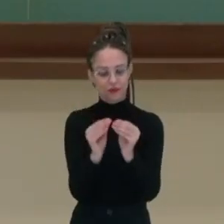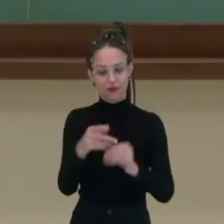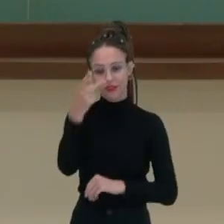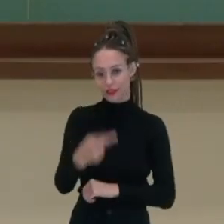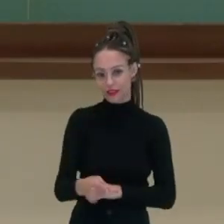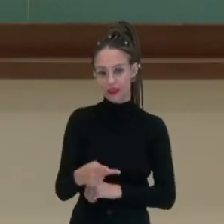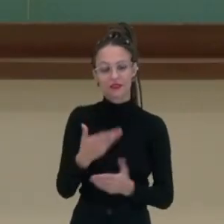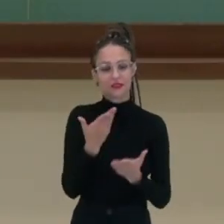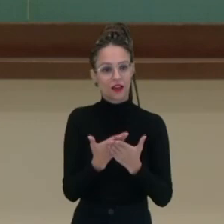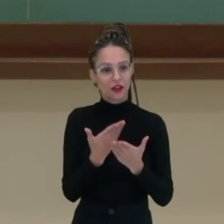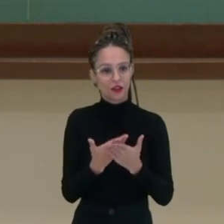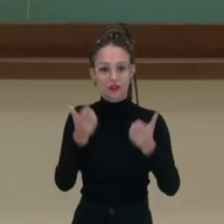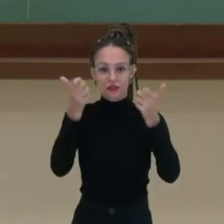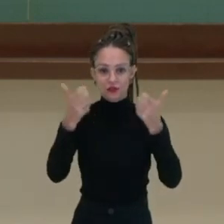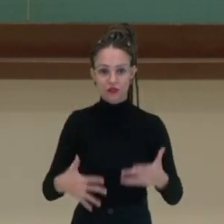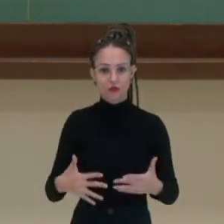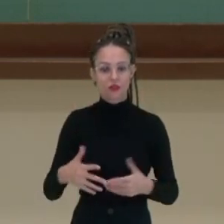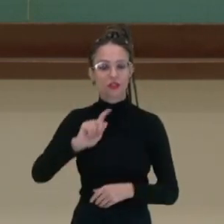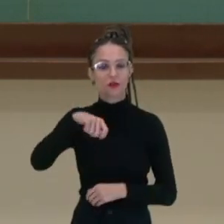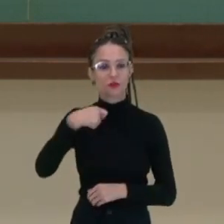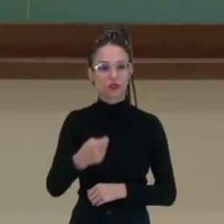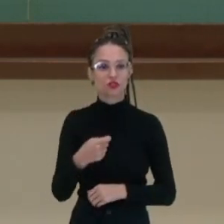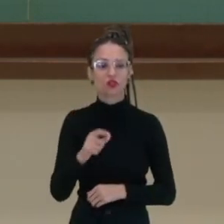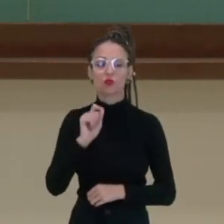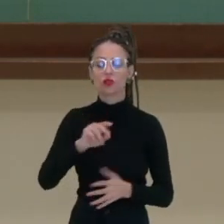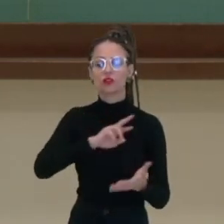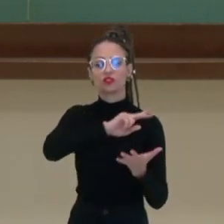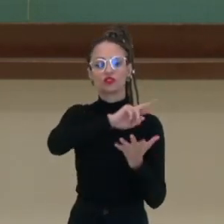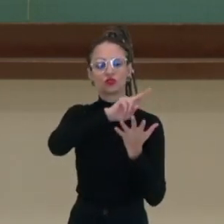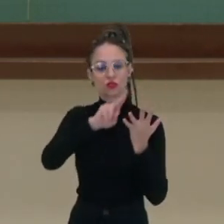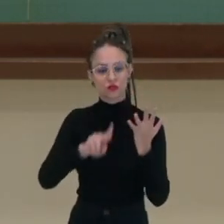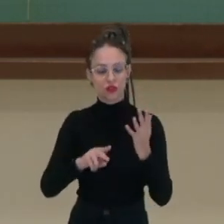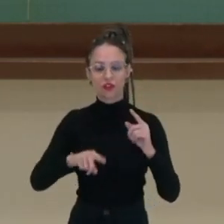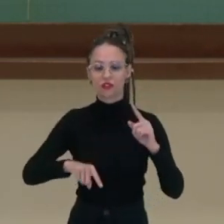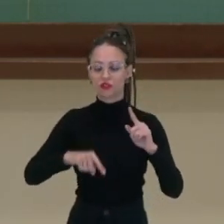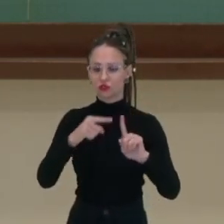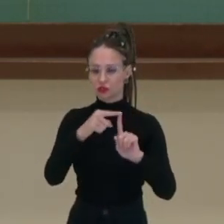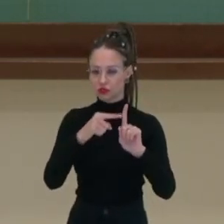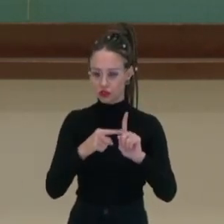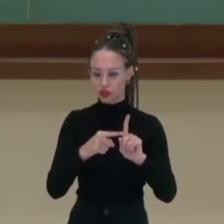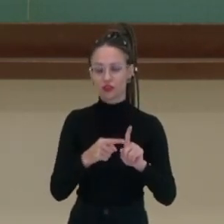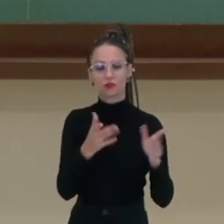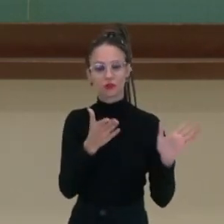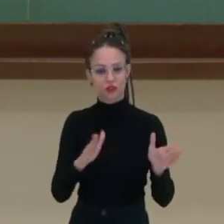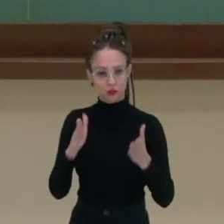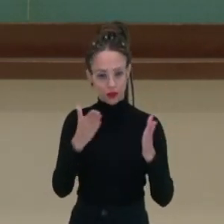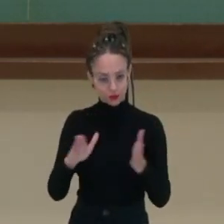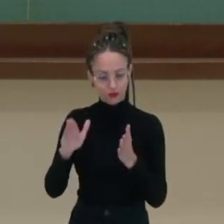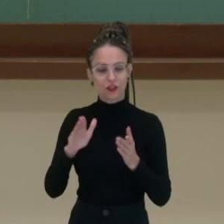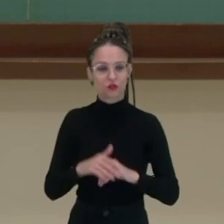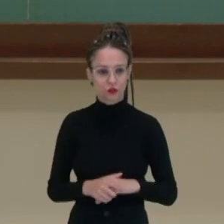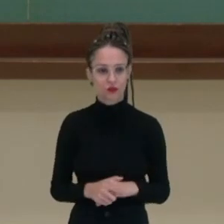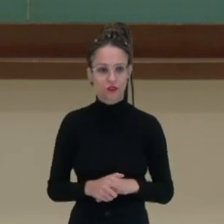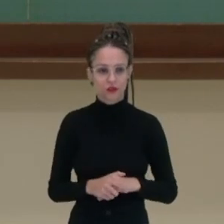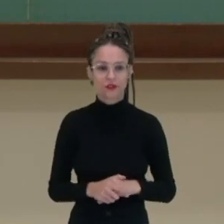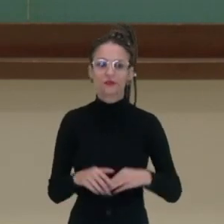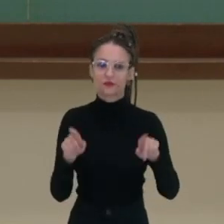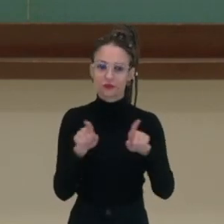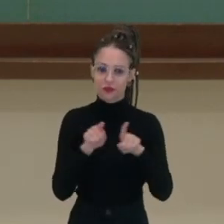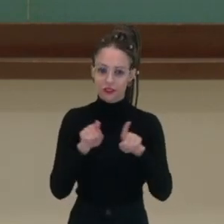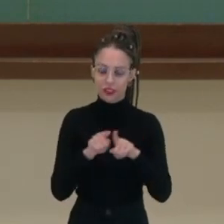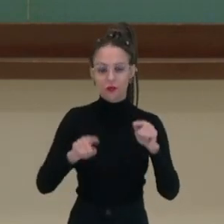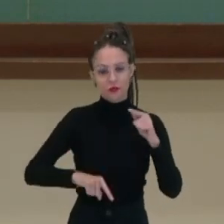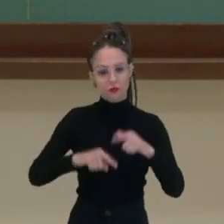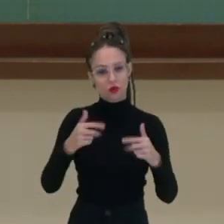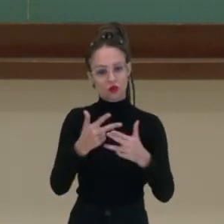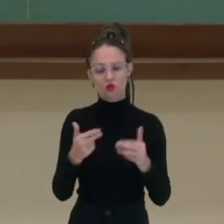nessa aula, nós estudamos sobre as formas diferentes da produção da manufatura, né? Também